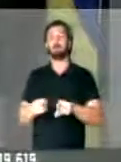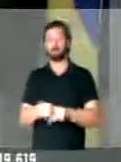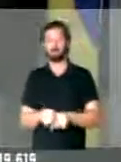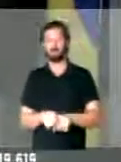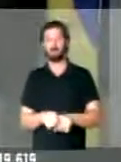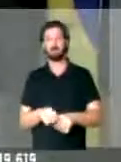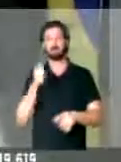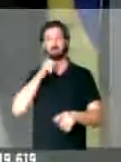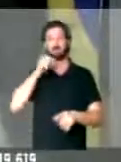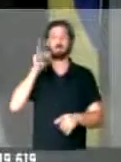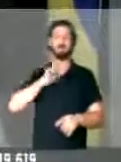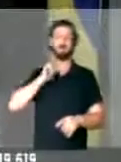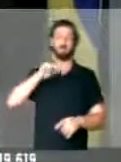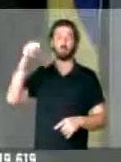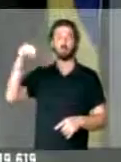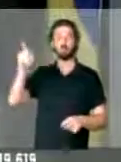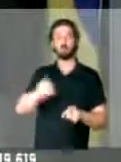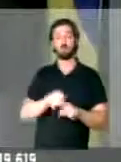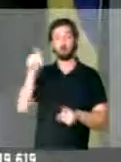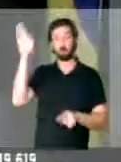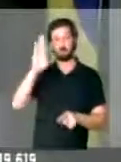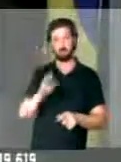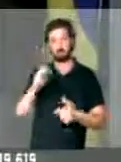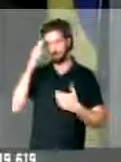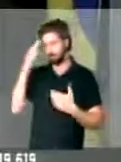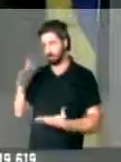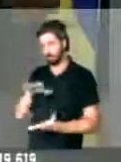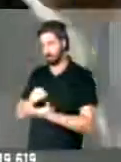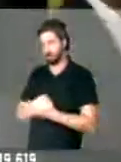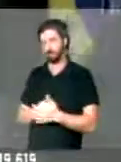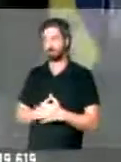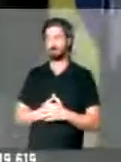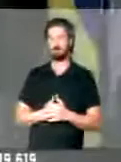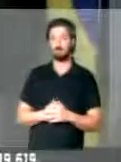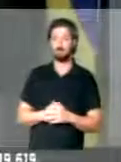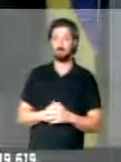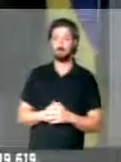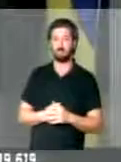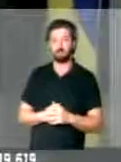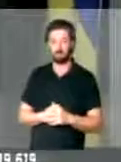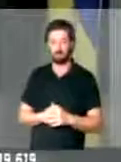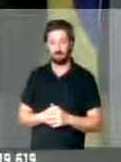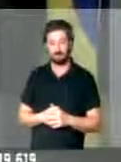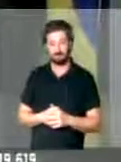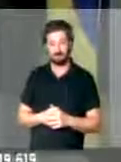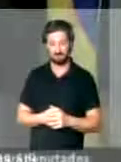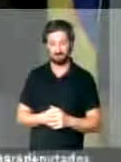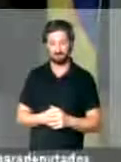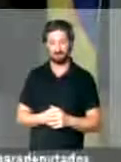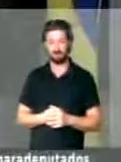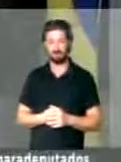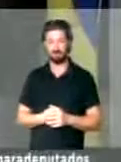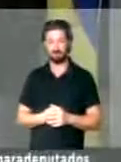Minas e as mulheres do Brasil. Muito obrigada. Que seja registrado nos meios de comunicação dessa casa o meu pronunciamento. Muito obrigada.